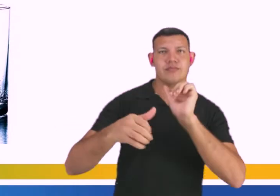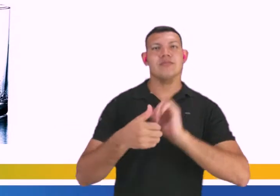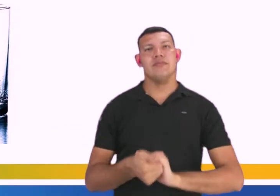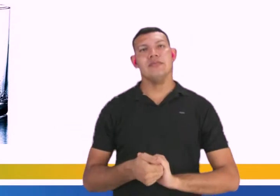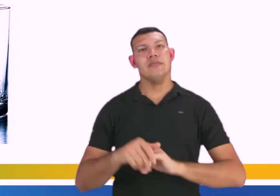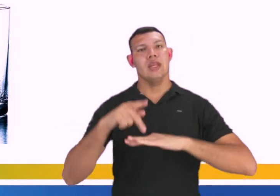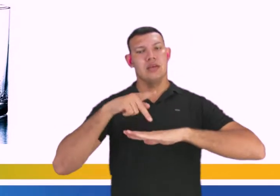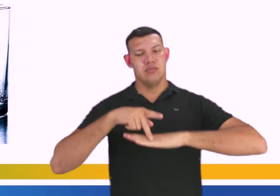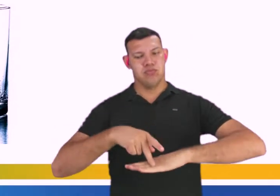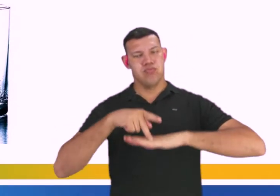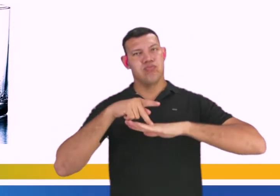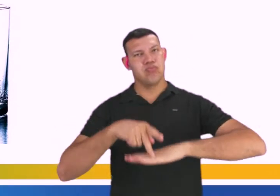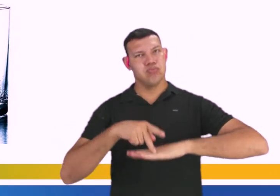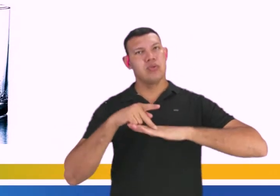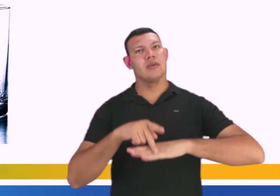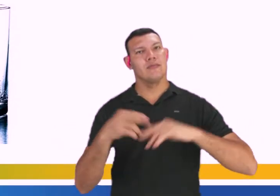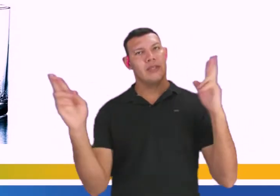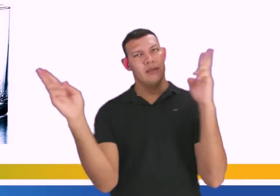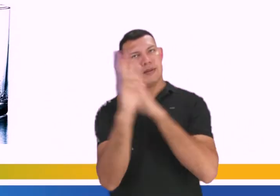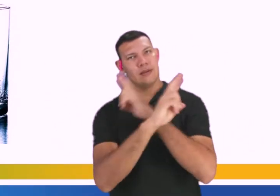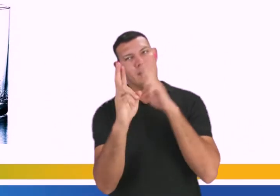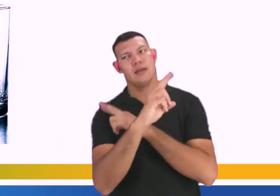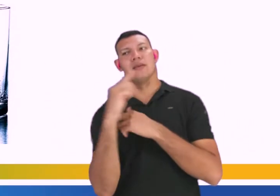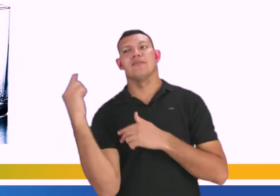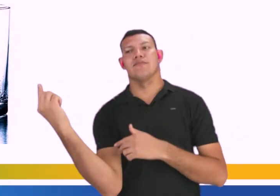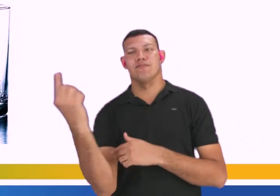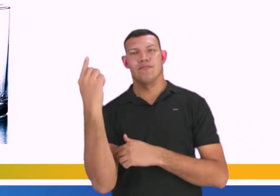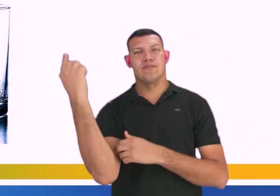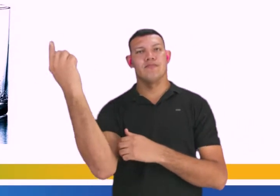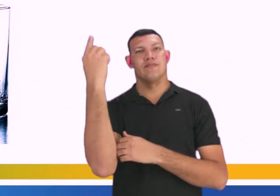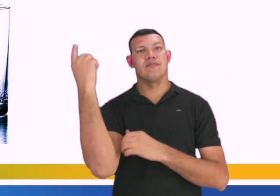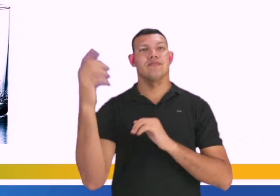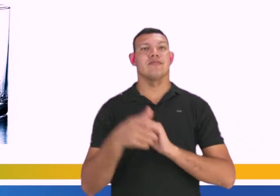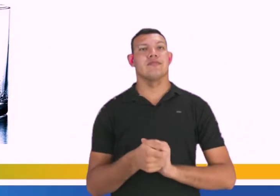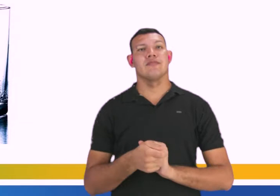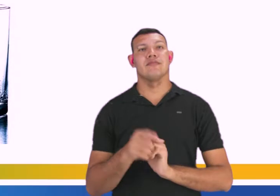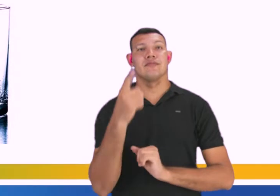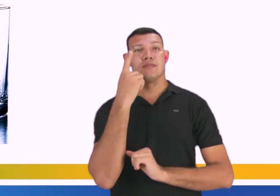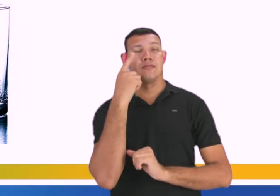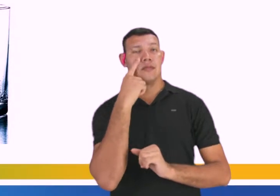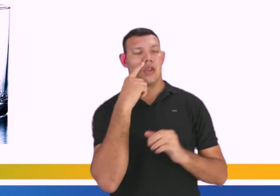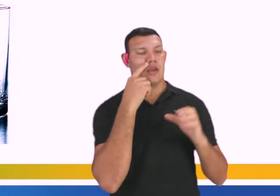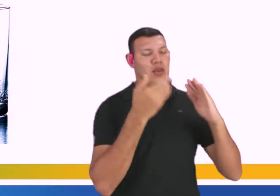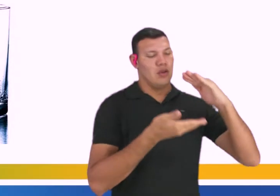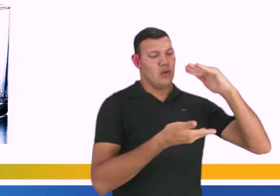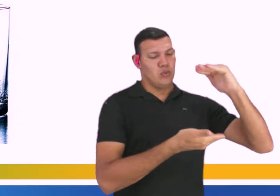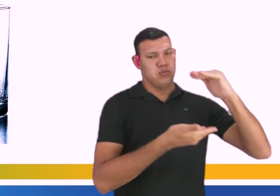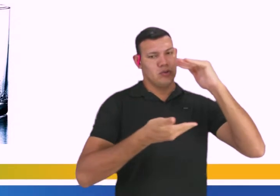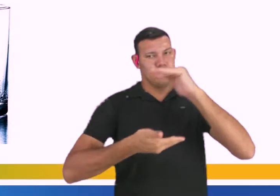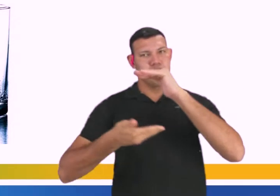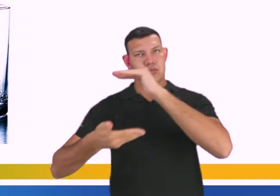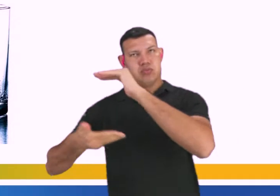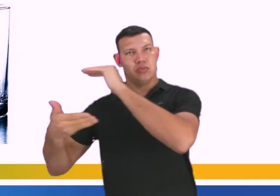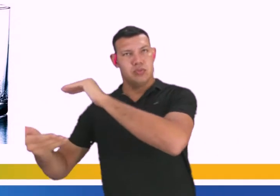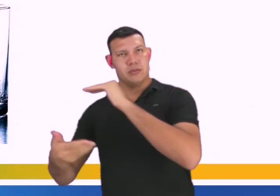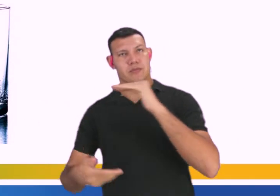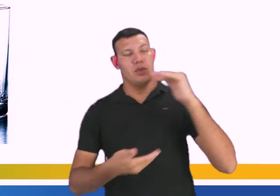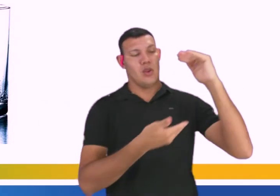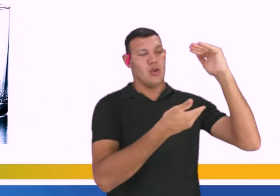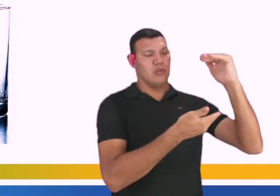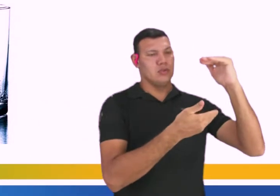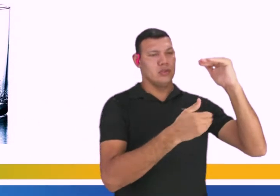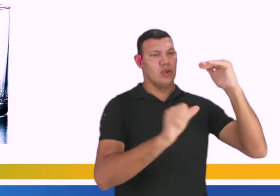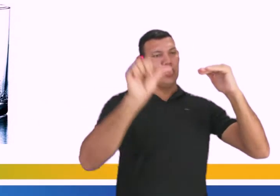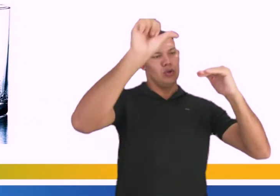uma pressão também, ele varia de acordo com a altura. Então você verifica que tem copos aí com diferentes quantidades de água, e aí a pressão varia em